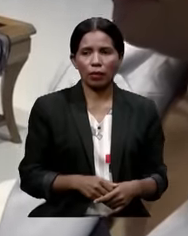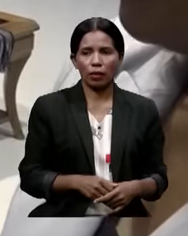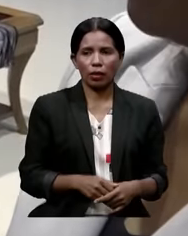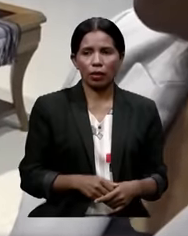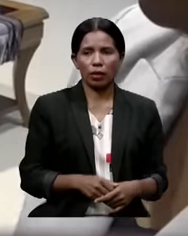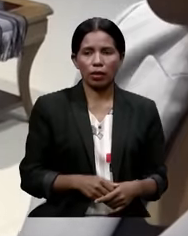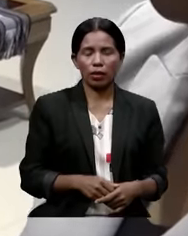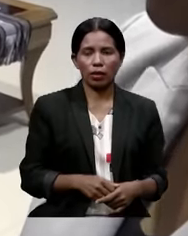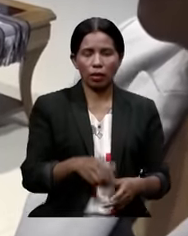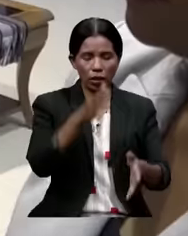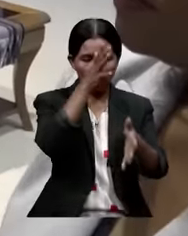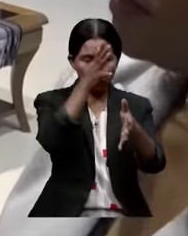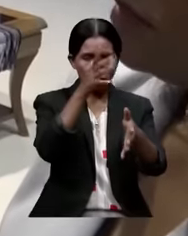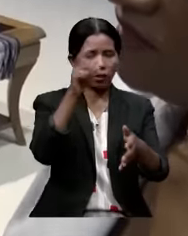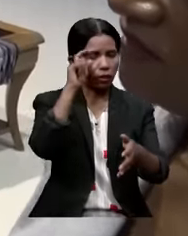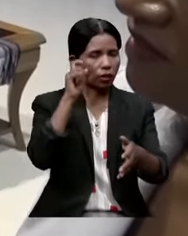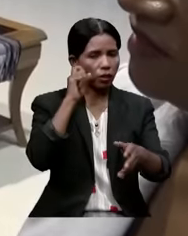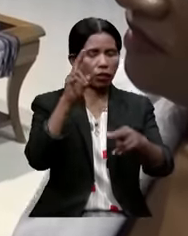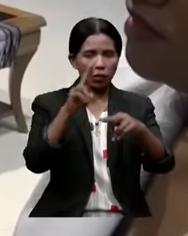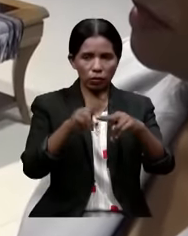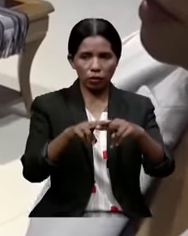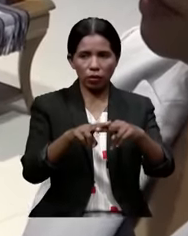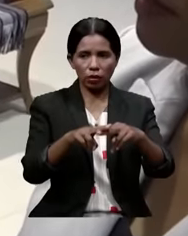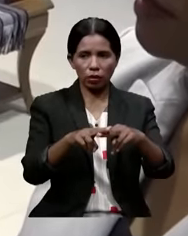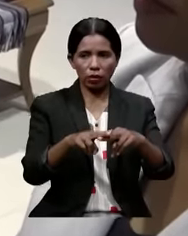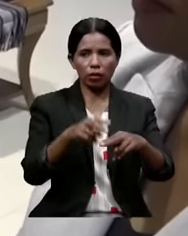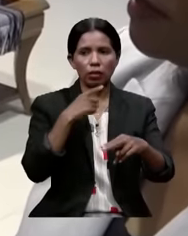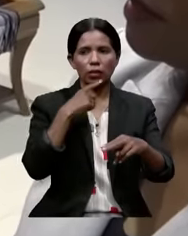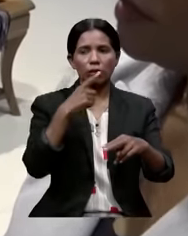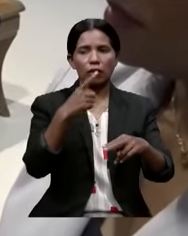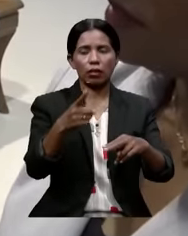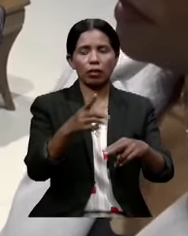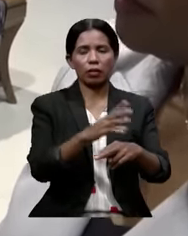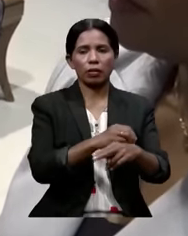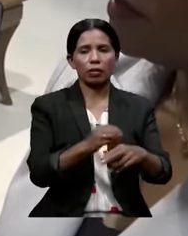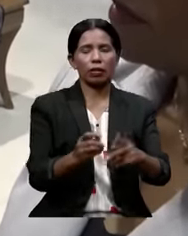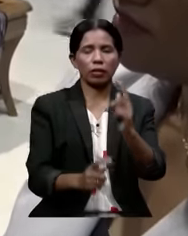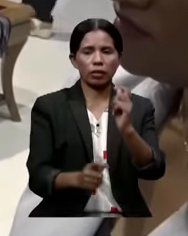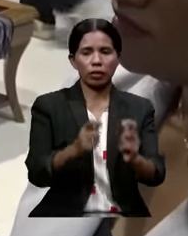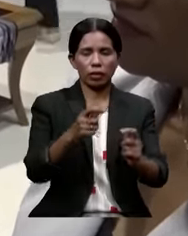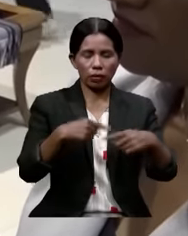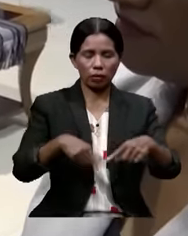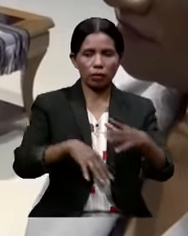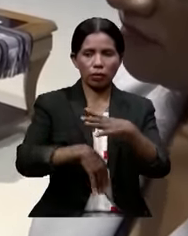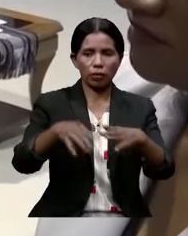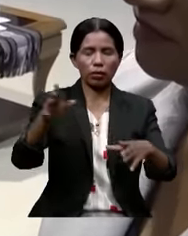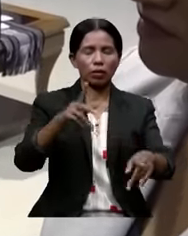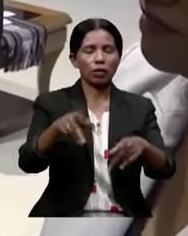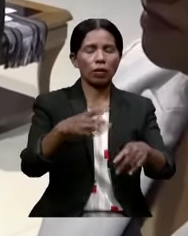avonar na vai, na vatúria, vai varanda, né, desafia a ordem tribunal, né, do Nissan e a